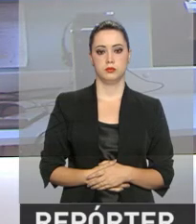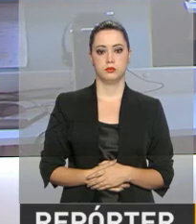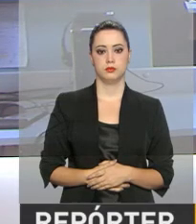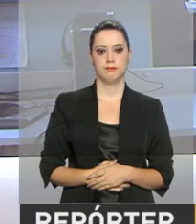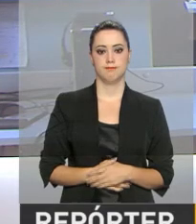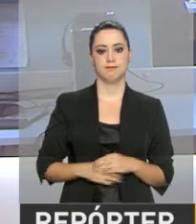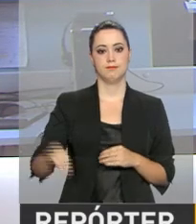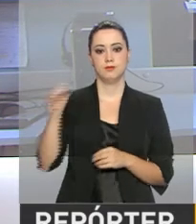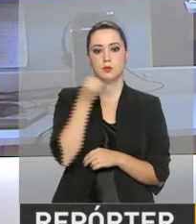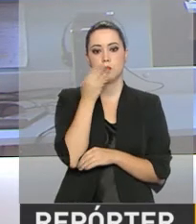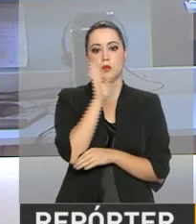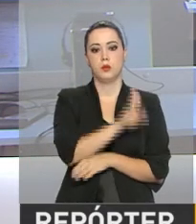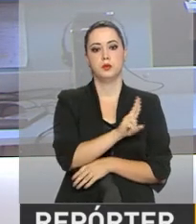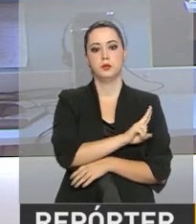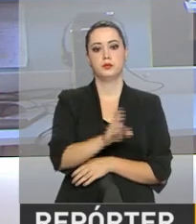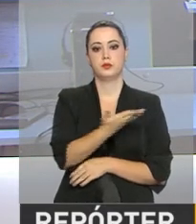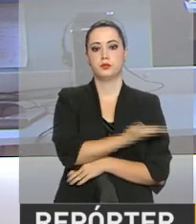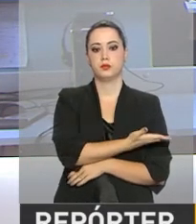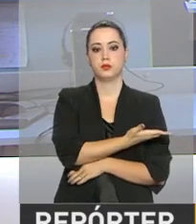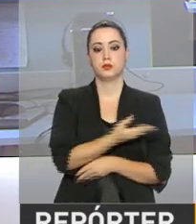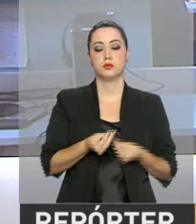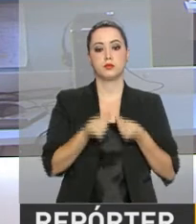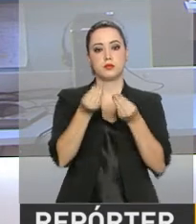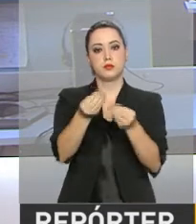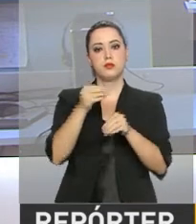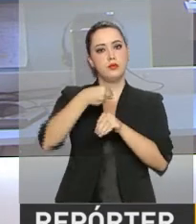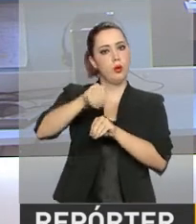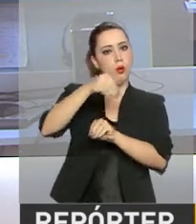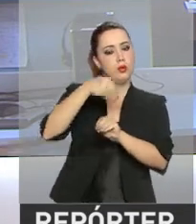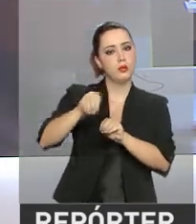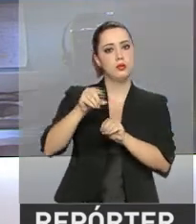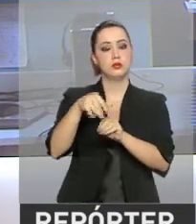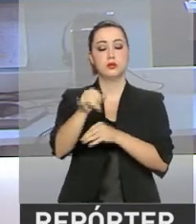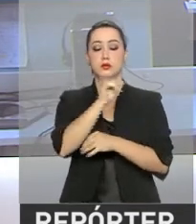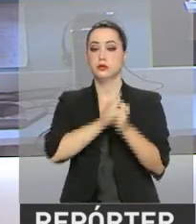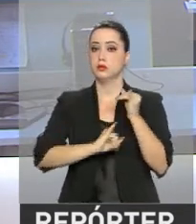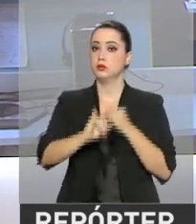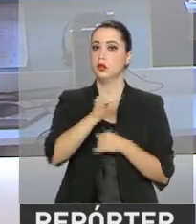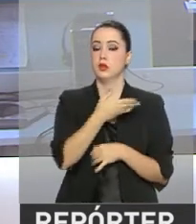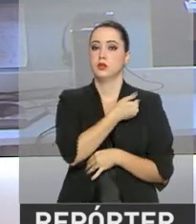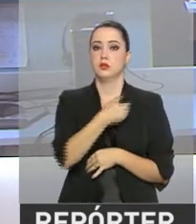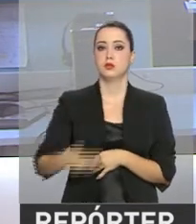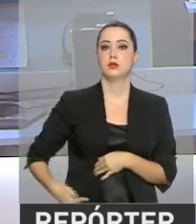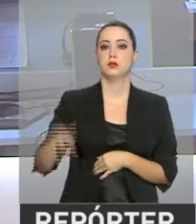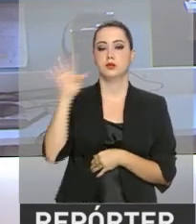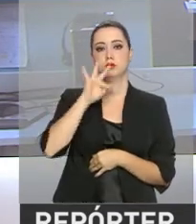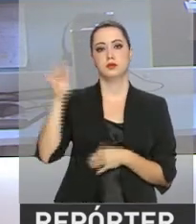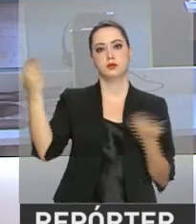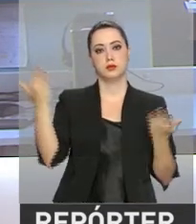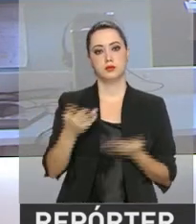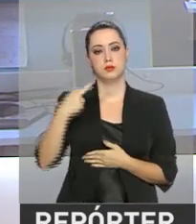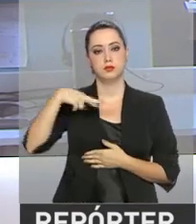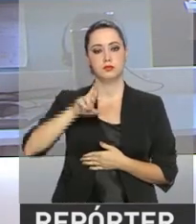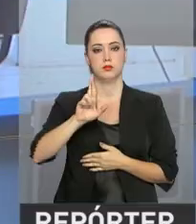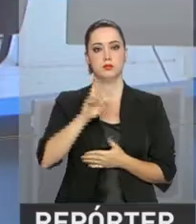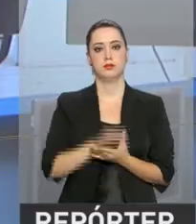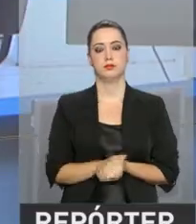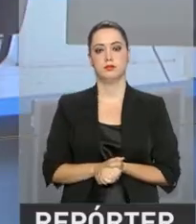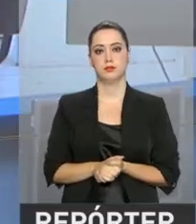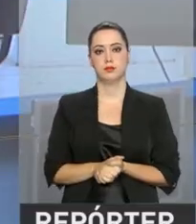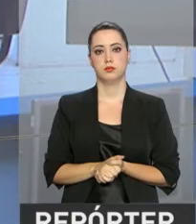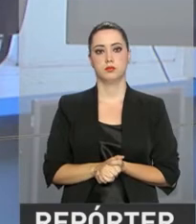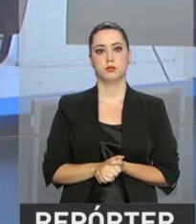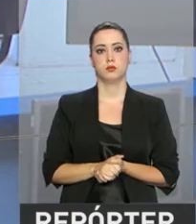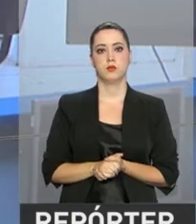olá boa tarde eu sou josé luiz filho e trago pra você a partir de agora as notícias do governo federal aqui no repórter nbr